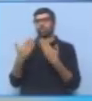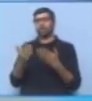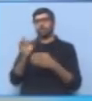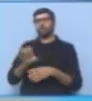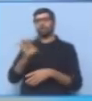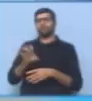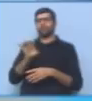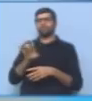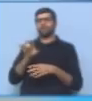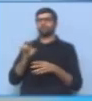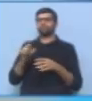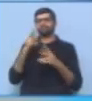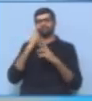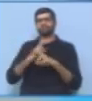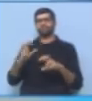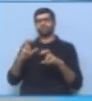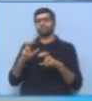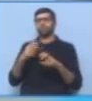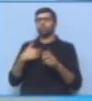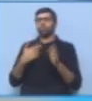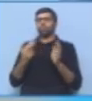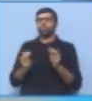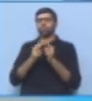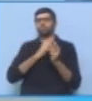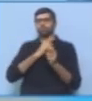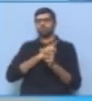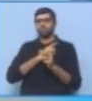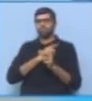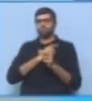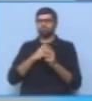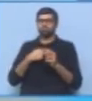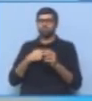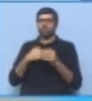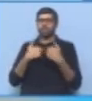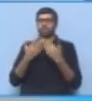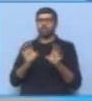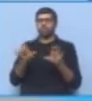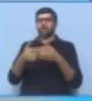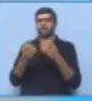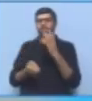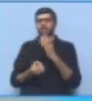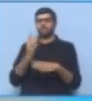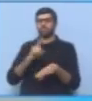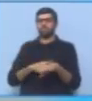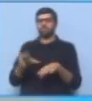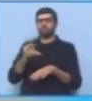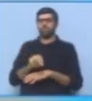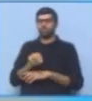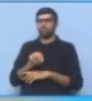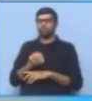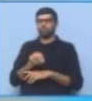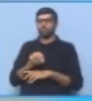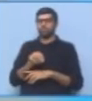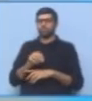forma como ela se descobre, como o encontro pessoal, a escuta, envia à comunidade e a criação de um tempo novo, diz